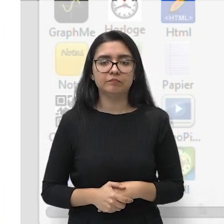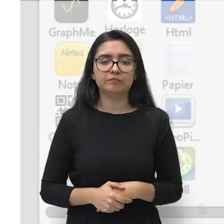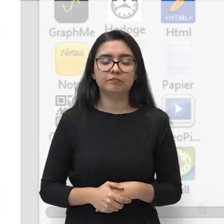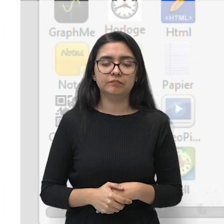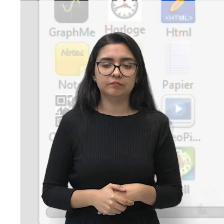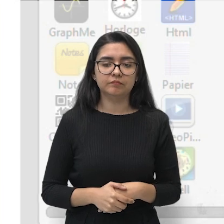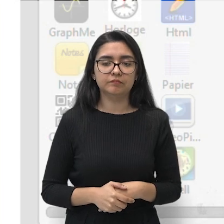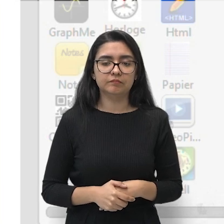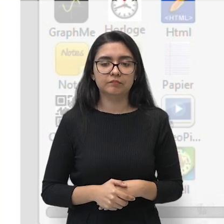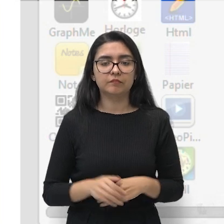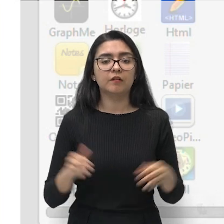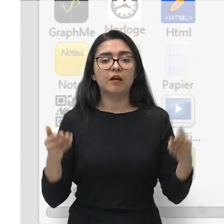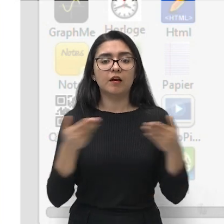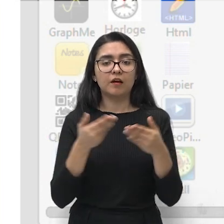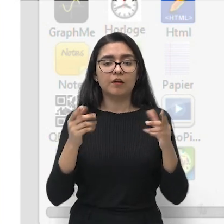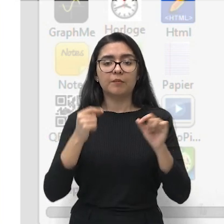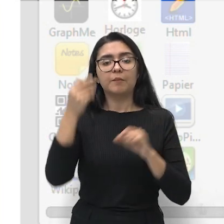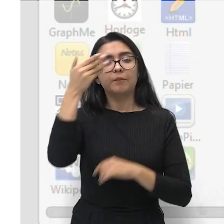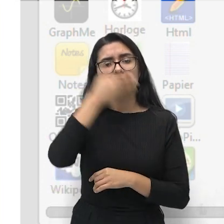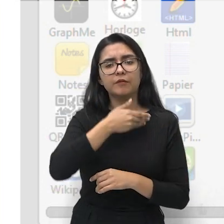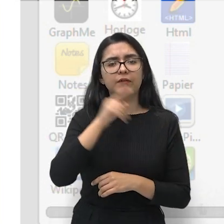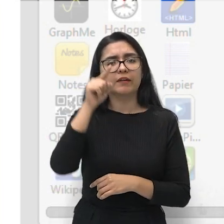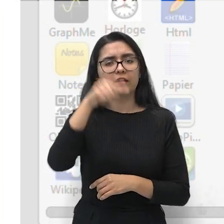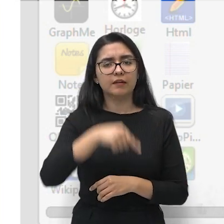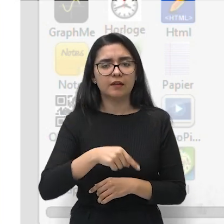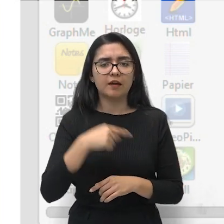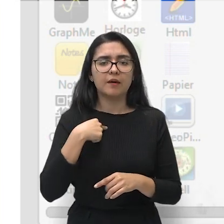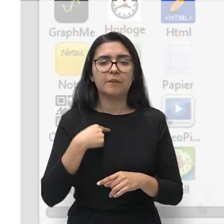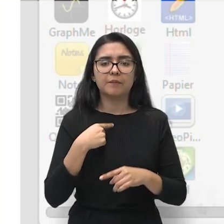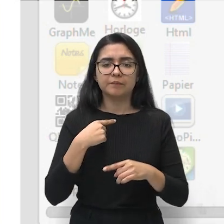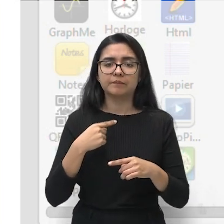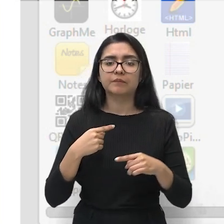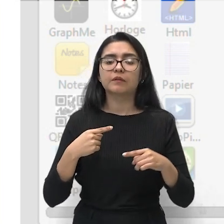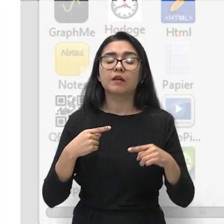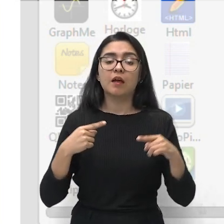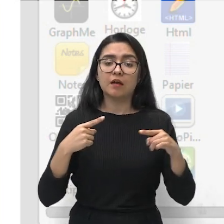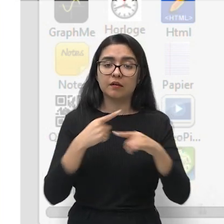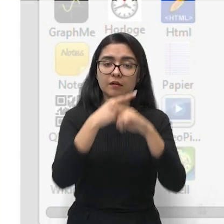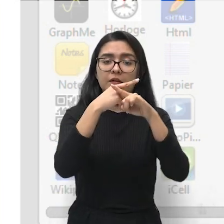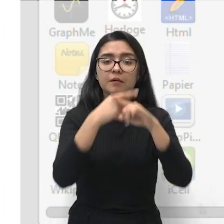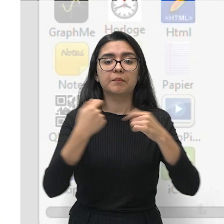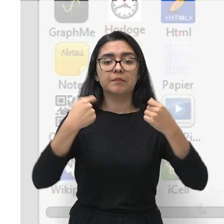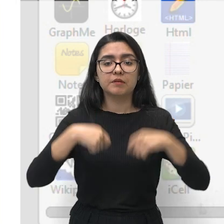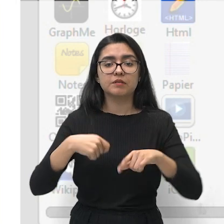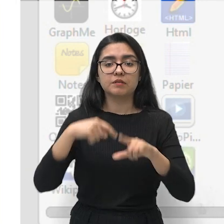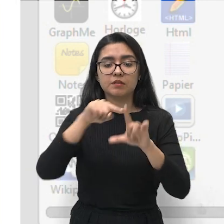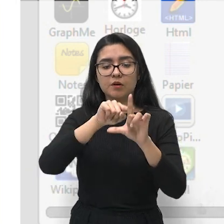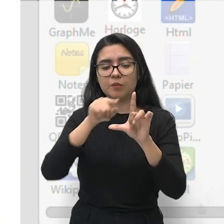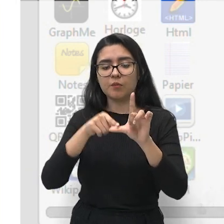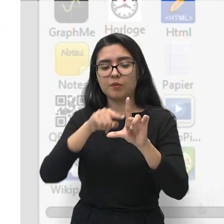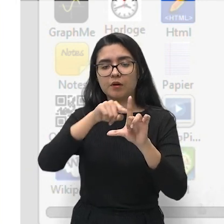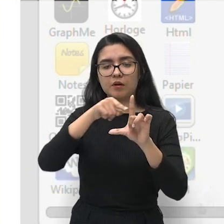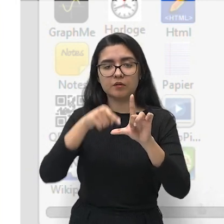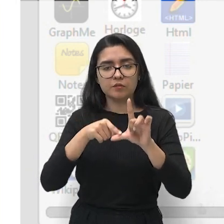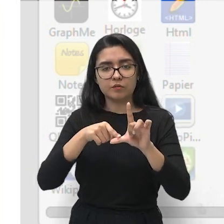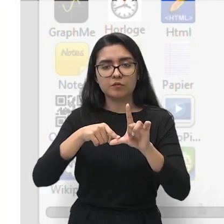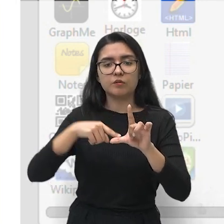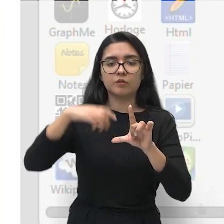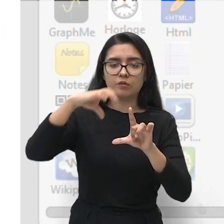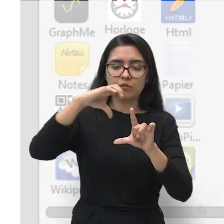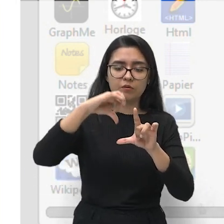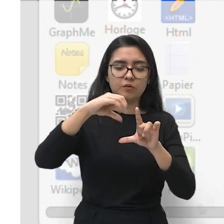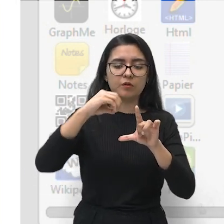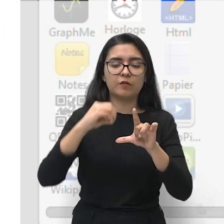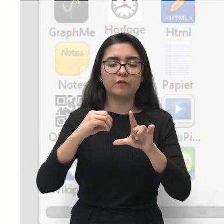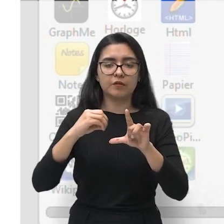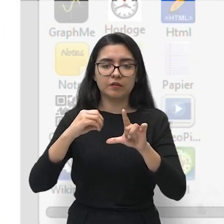aqui, provar aqui que elas são perpendiculares, né? Se elas são perpendiculares, tem que formar ângulos de 90 graus. Para isso, a gente pode usar aqui o nosso transferidor e